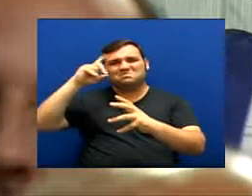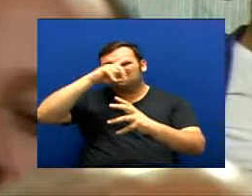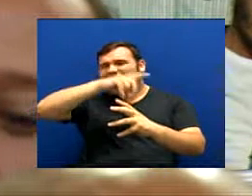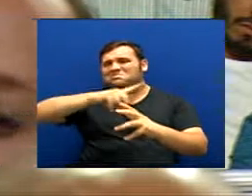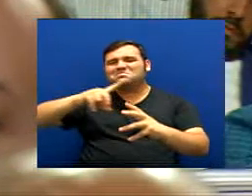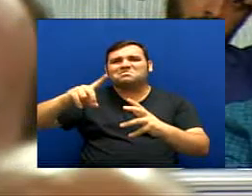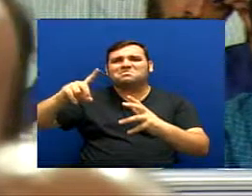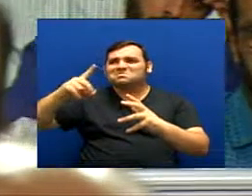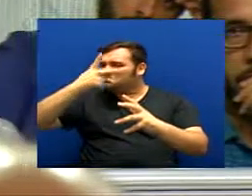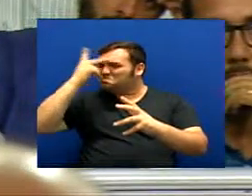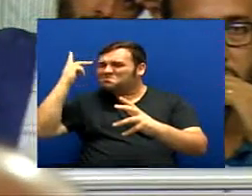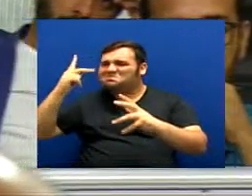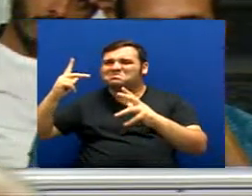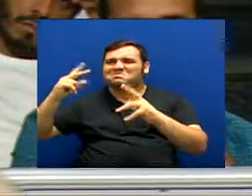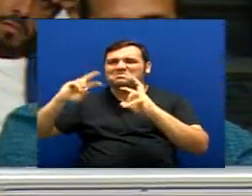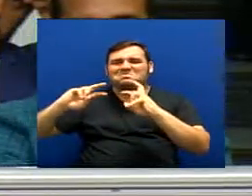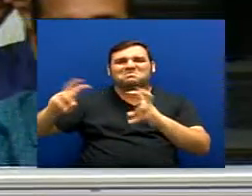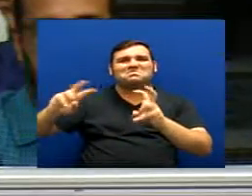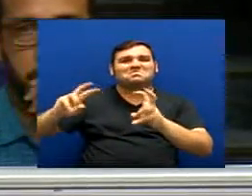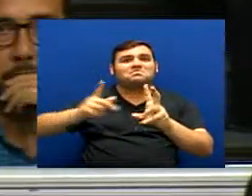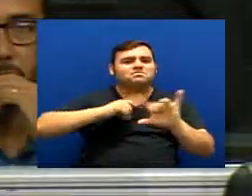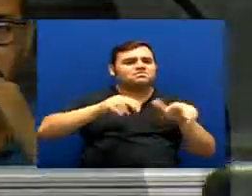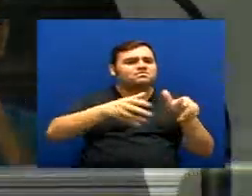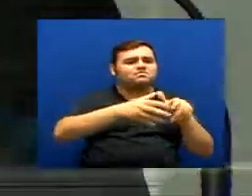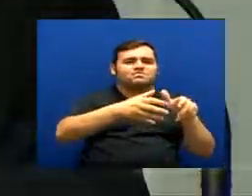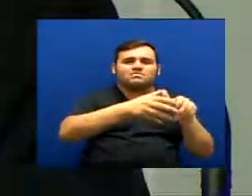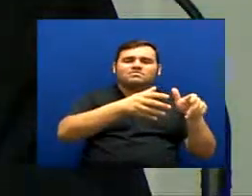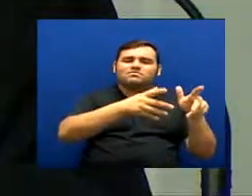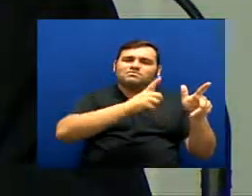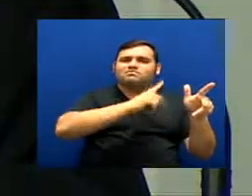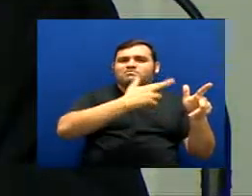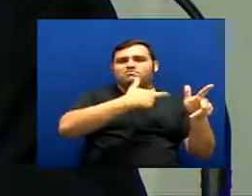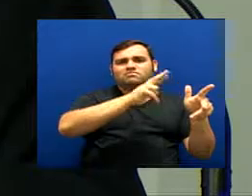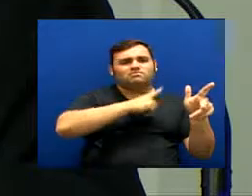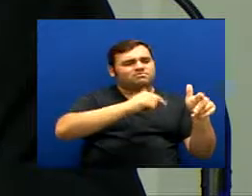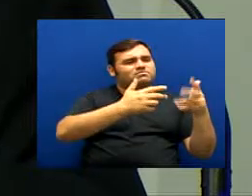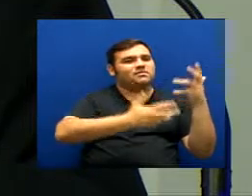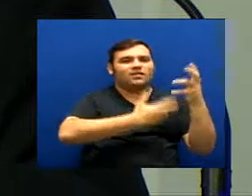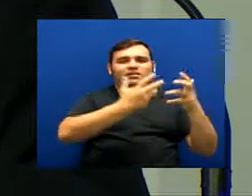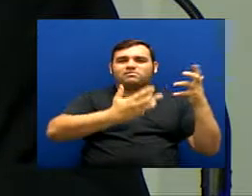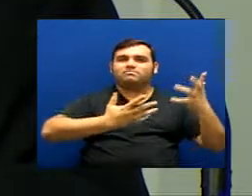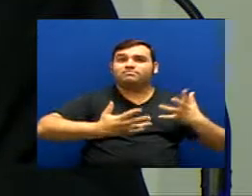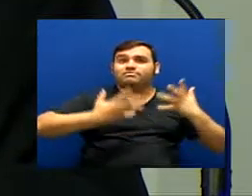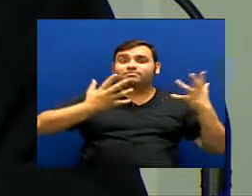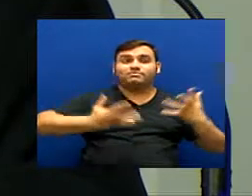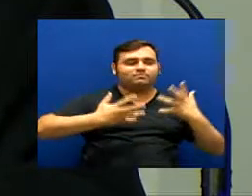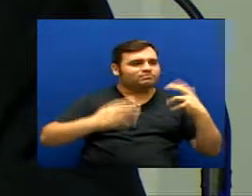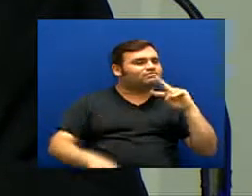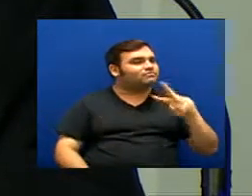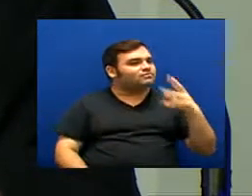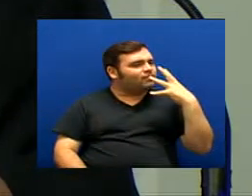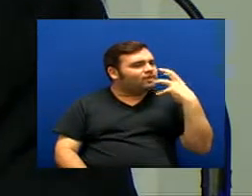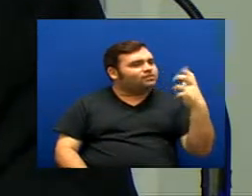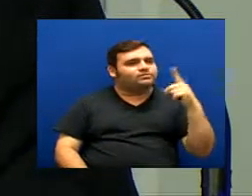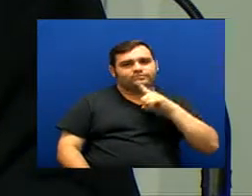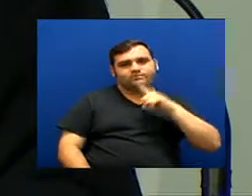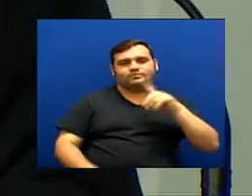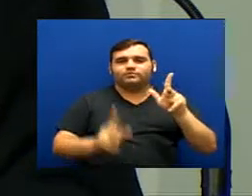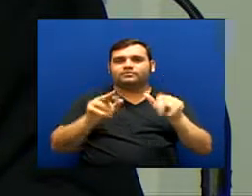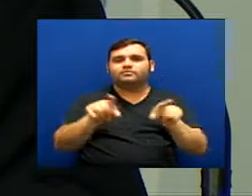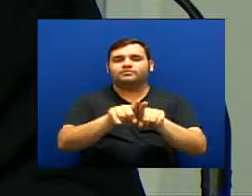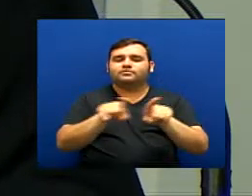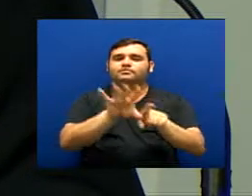para dizer exibicionismo, né? Fazem porque se Jesus também serviu, eu